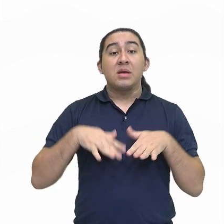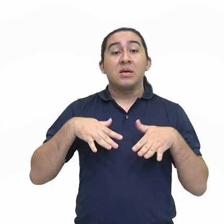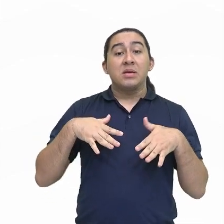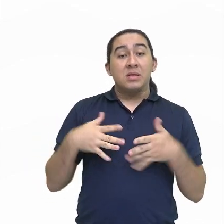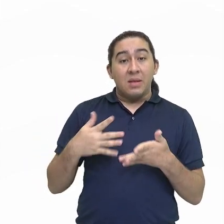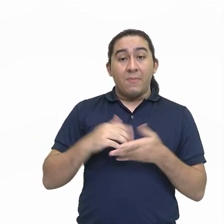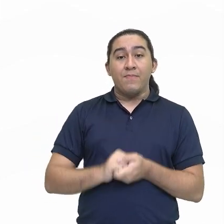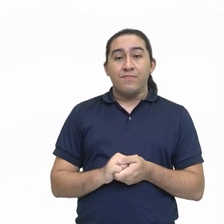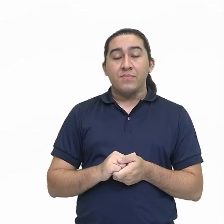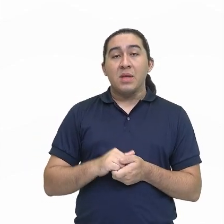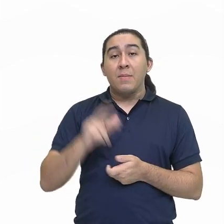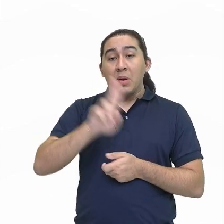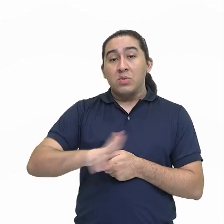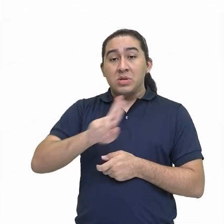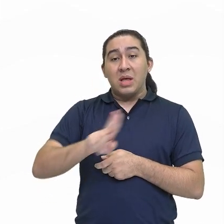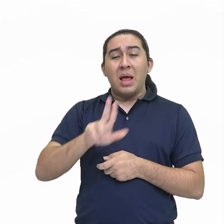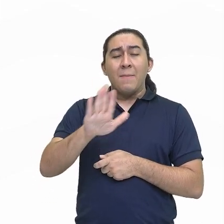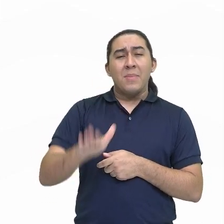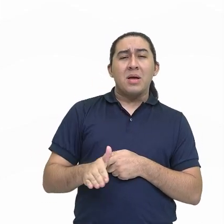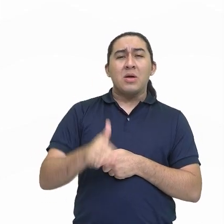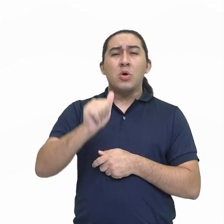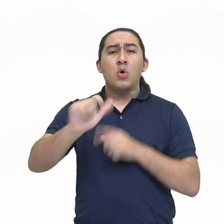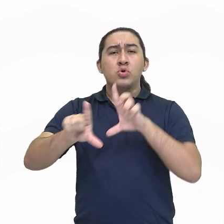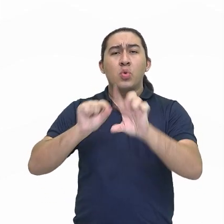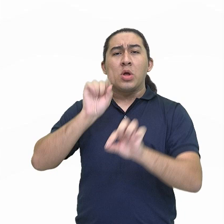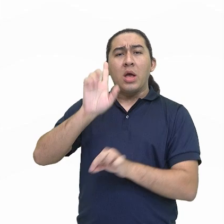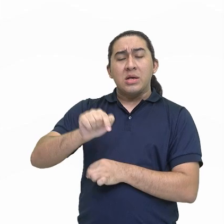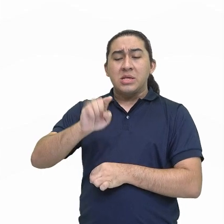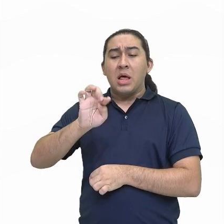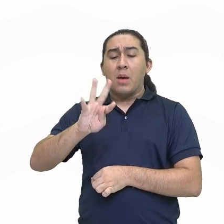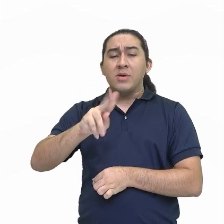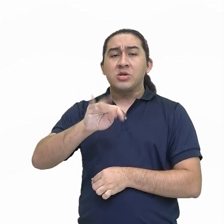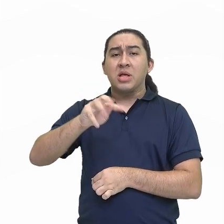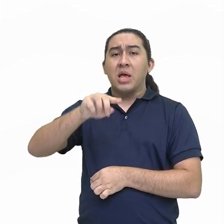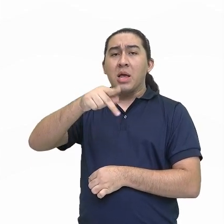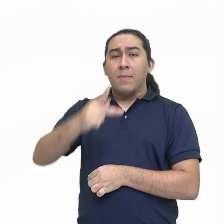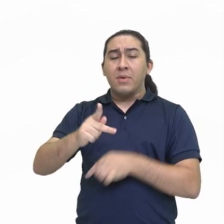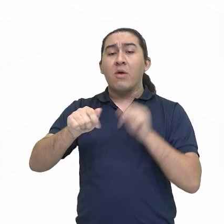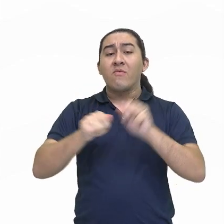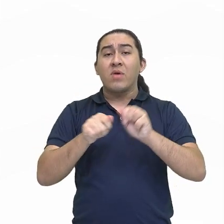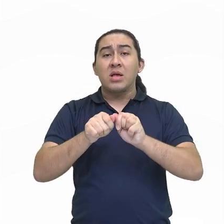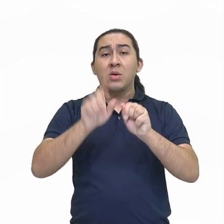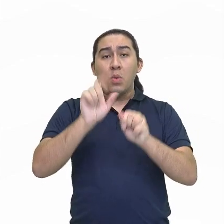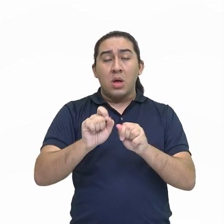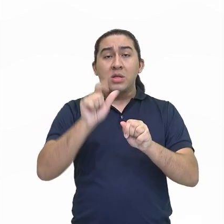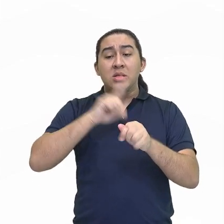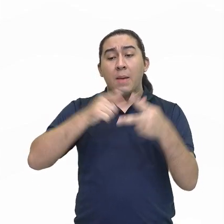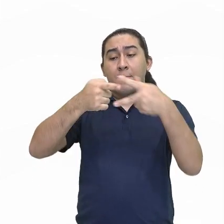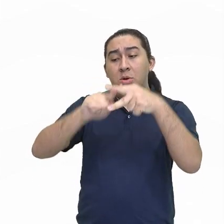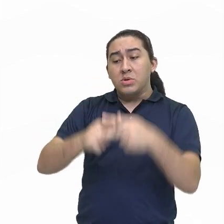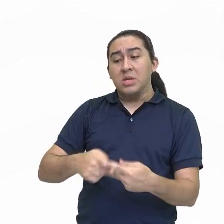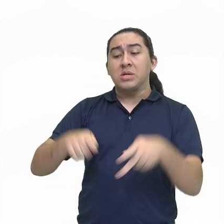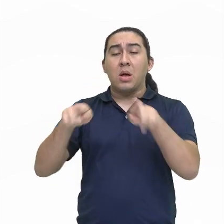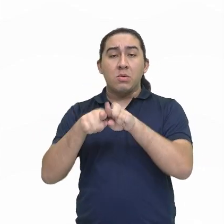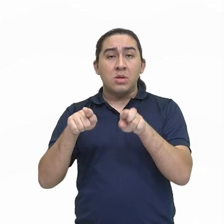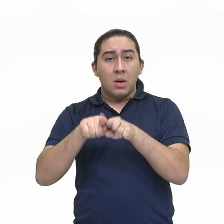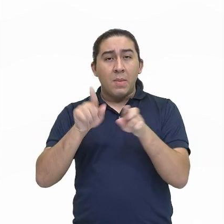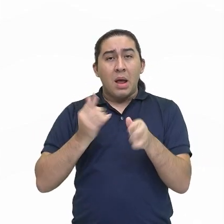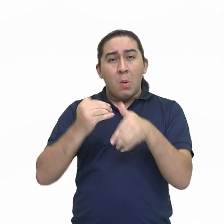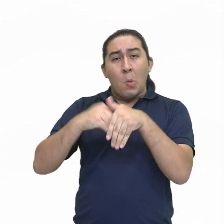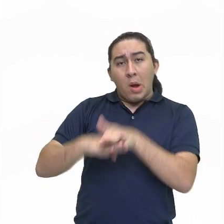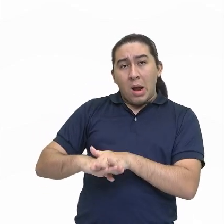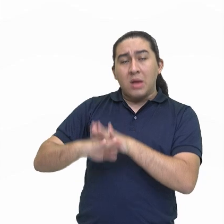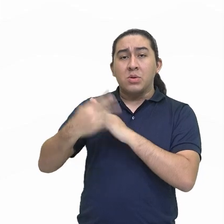de assistência técnica Brastemp para realizar desde a instalação até a manutenção dos seus produtos